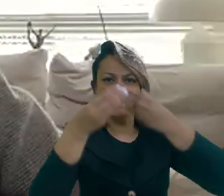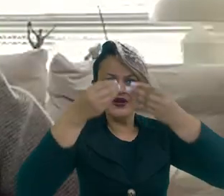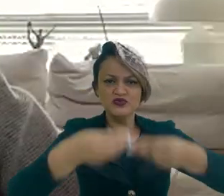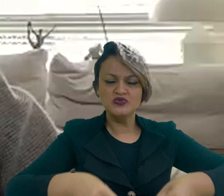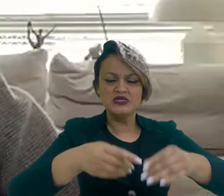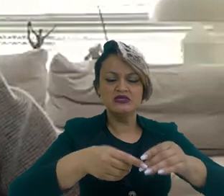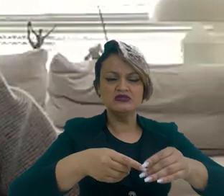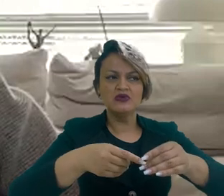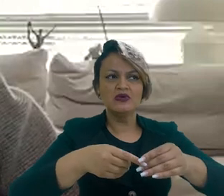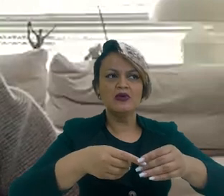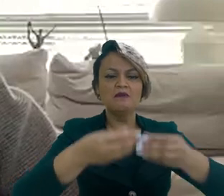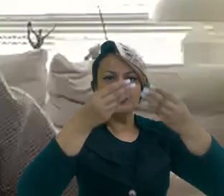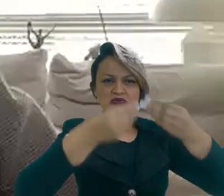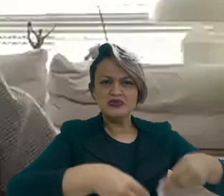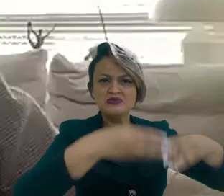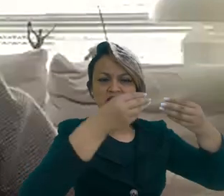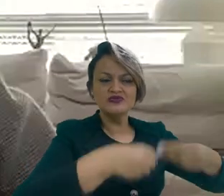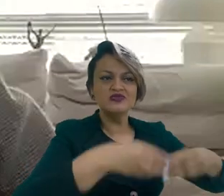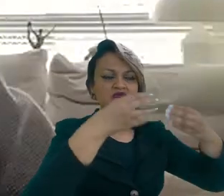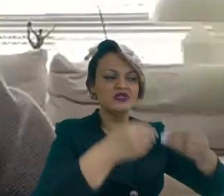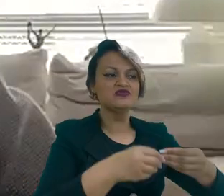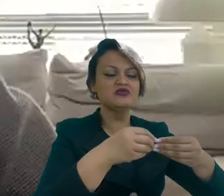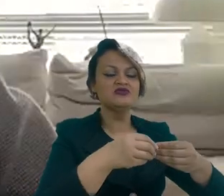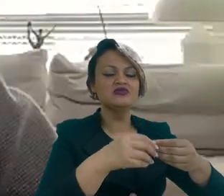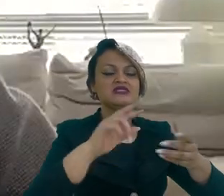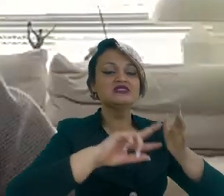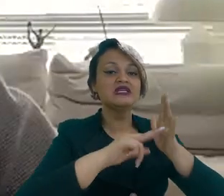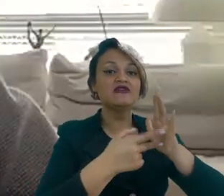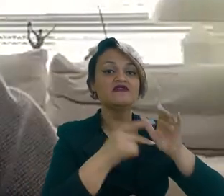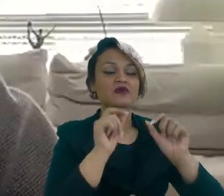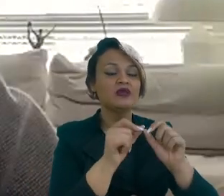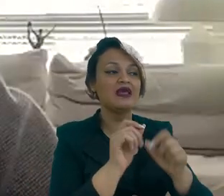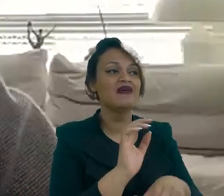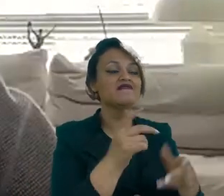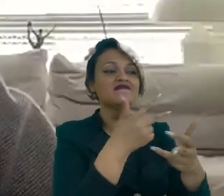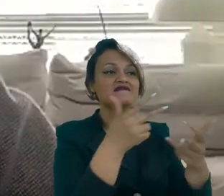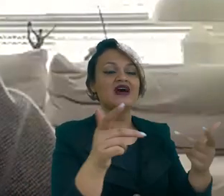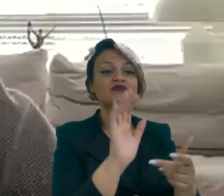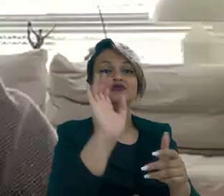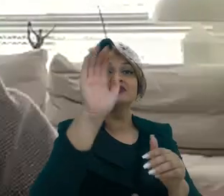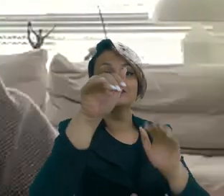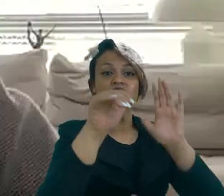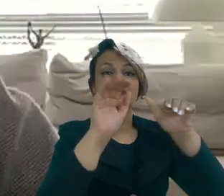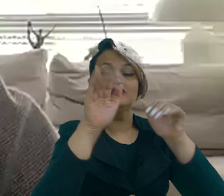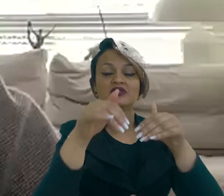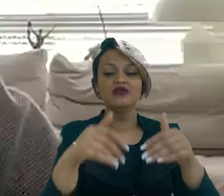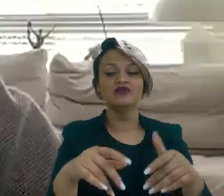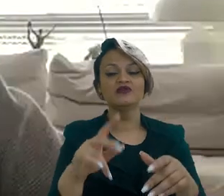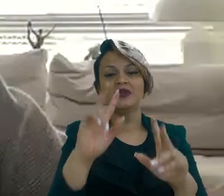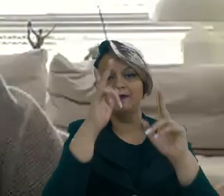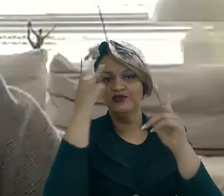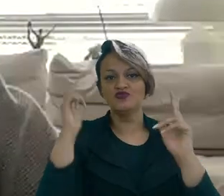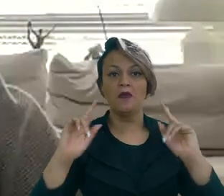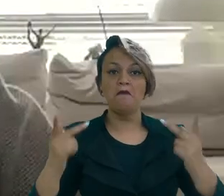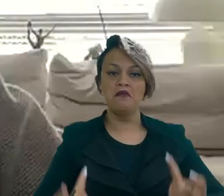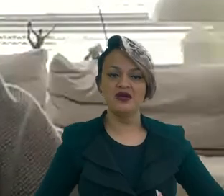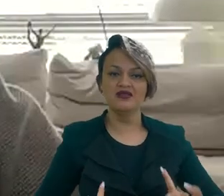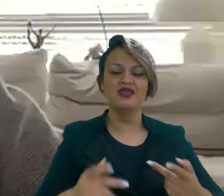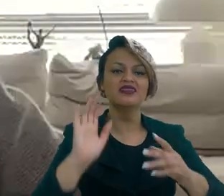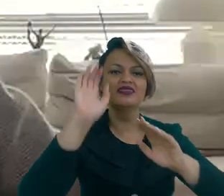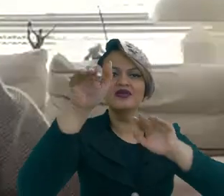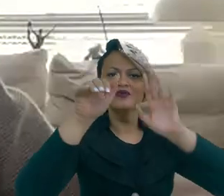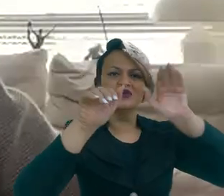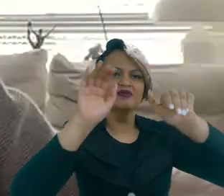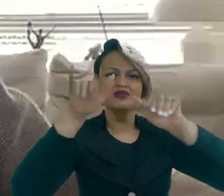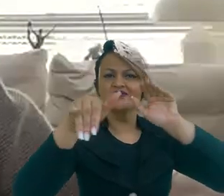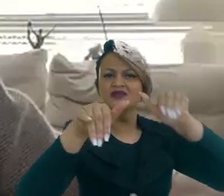dano moral nós falamos de danos que afetam a essência e as potências da nossa humanidade